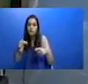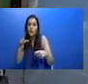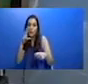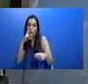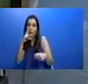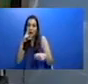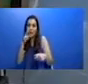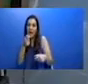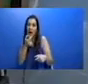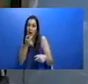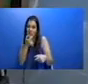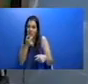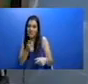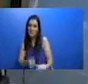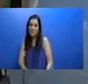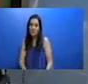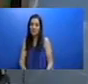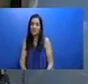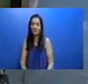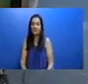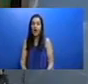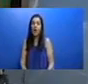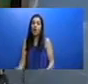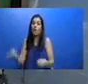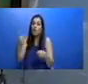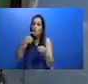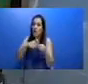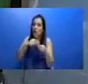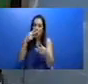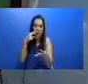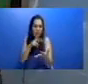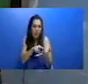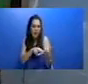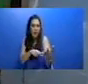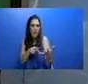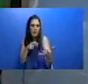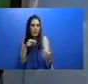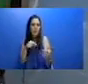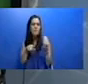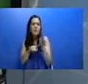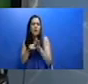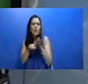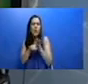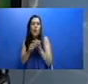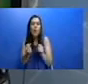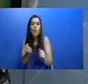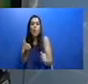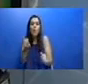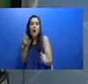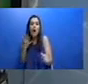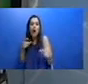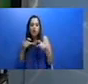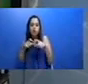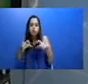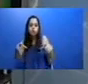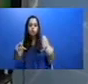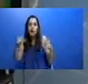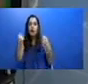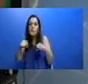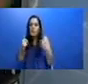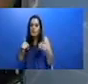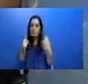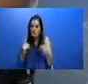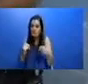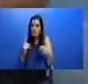Volto lá no problema para ler a pergunta. Olha lá, quantos pacotes de bolacha são necessários para